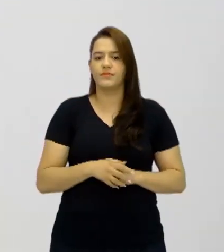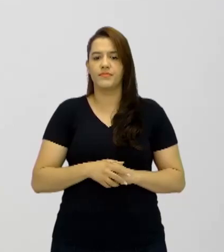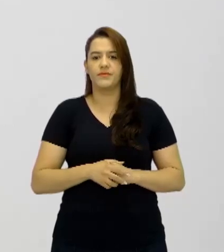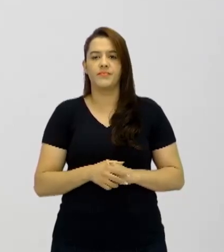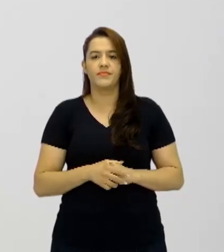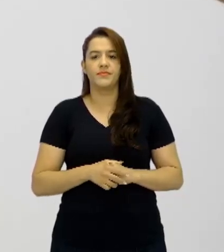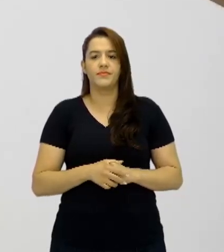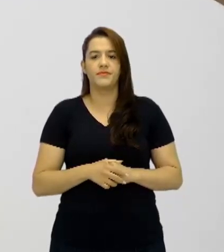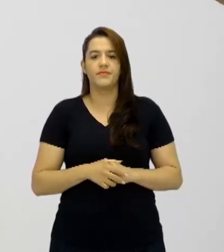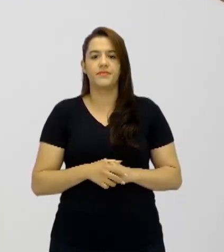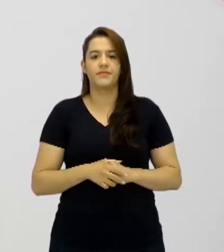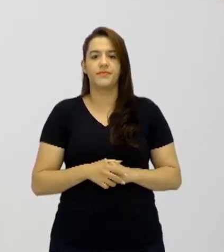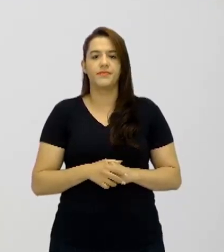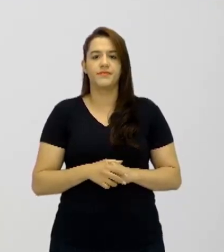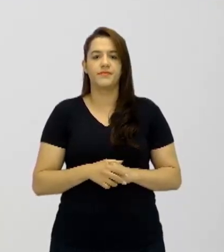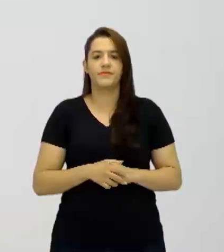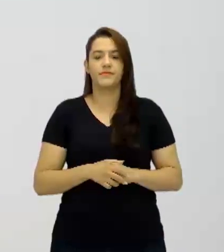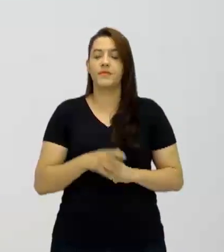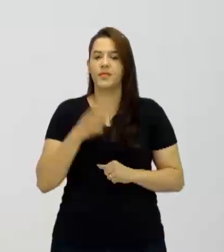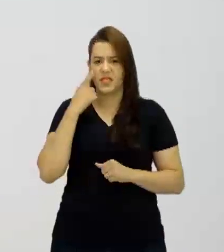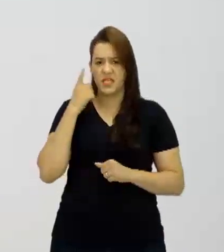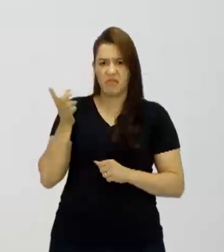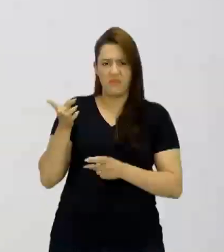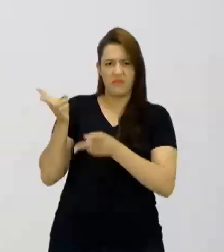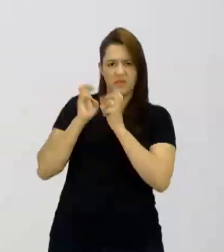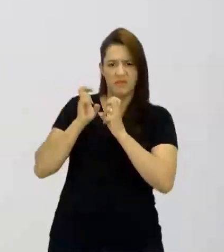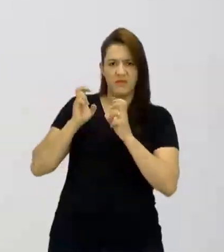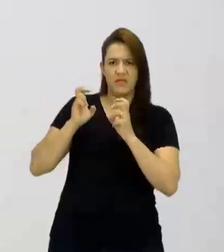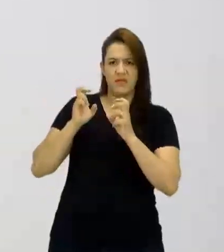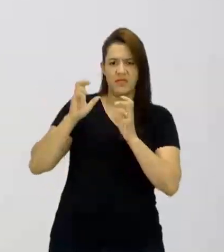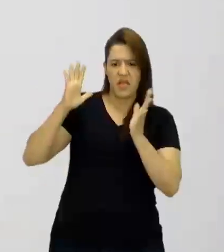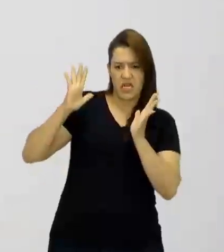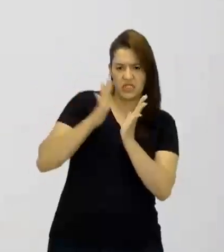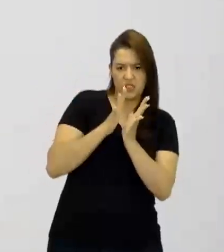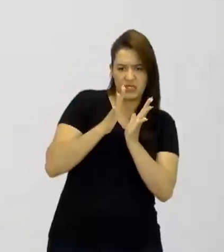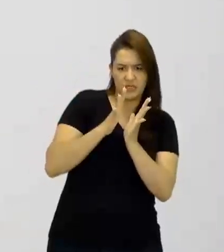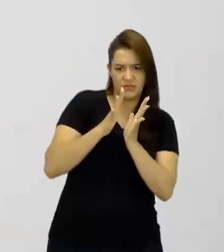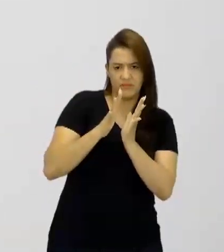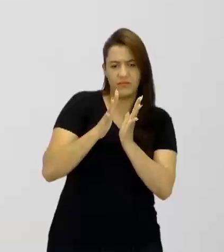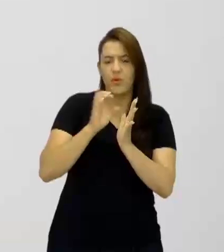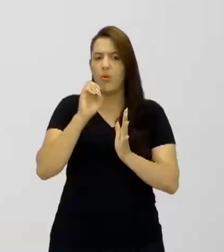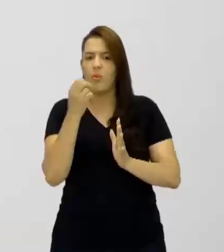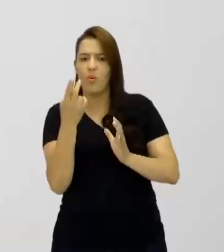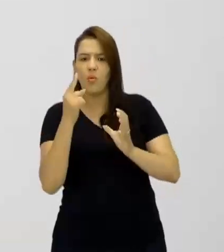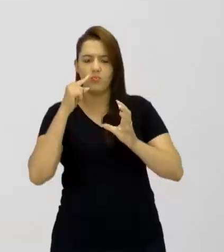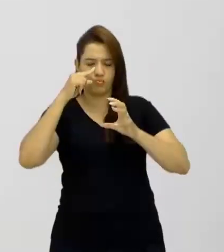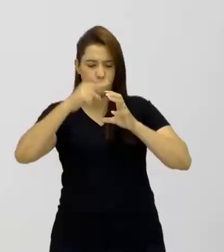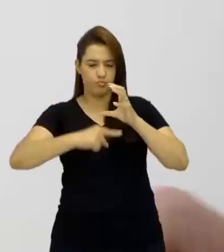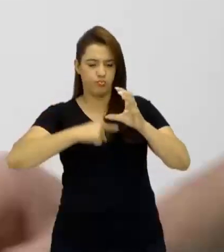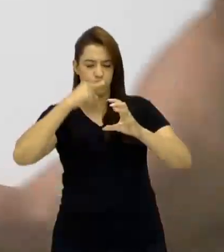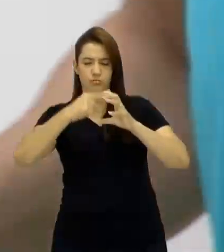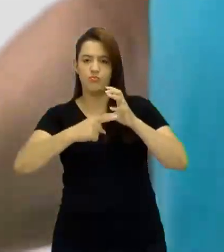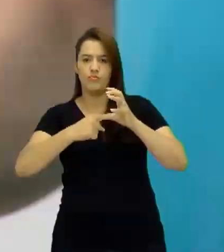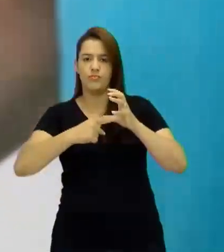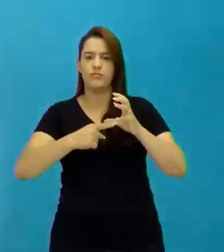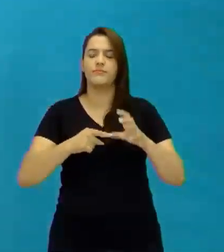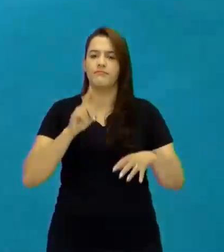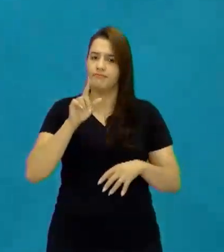da frente. Ó, você consegue ver? Não, professor, está parecendo redondinho aí. Tudo. Tá bom.